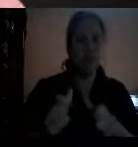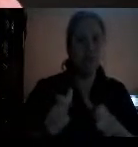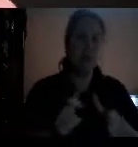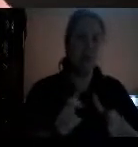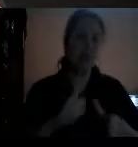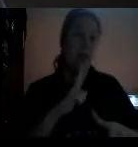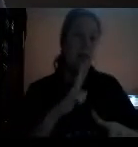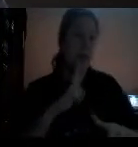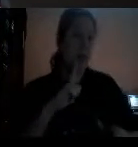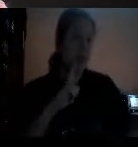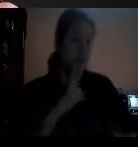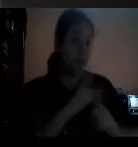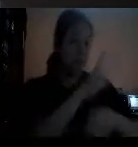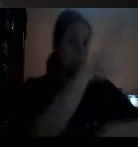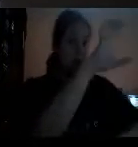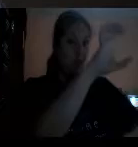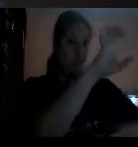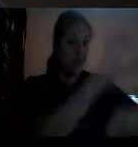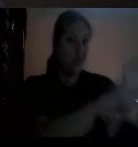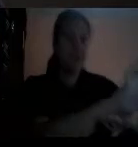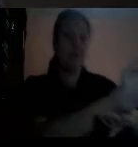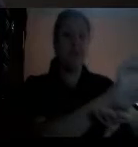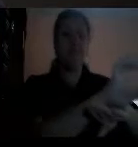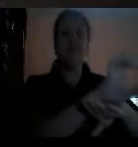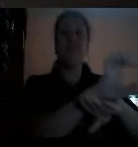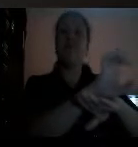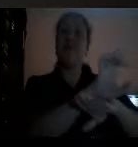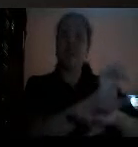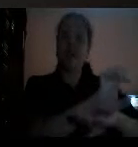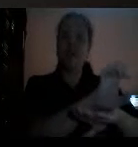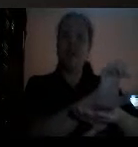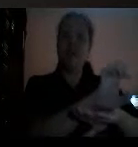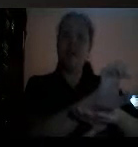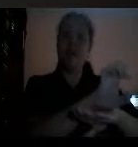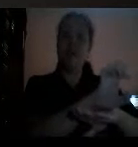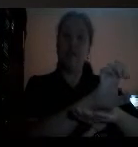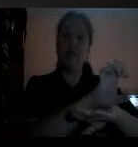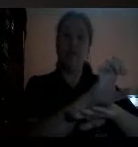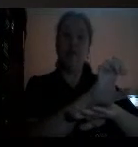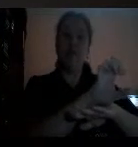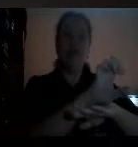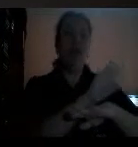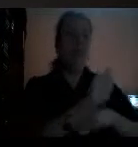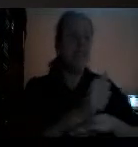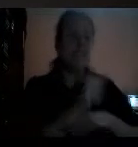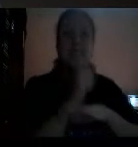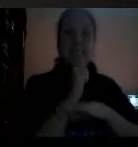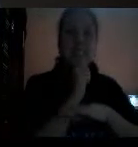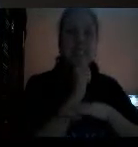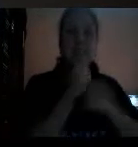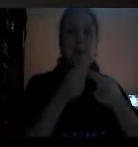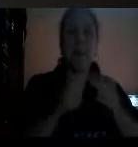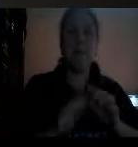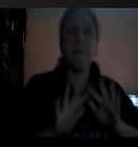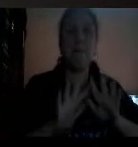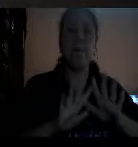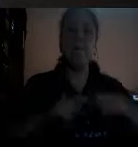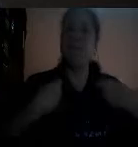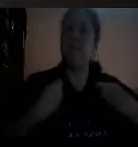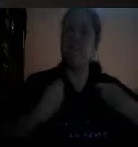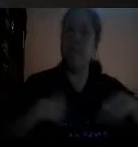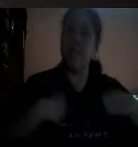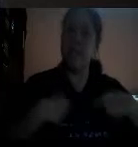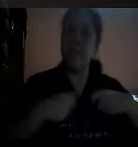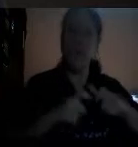não, o dever de se expandir geograficamente para adicionar novos espaços vitais